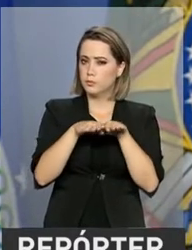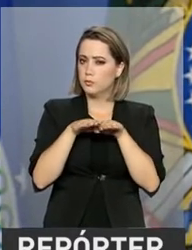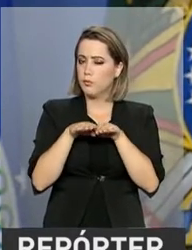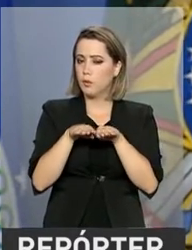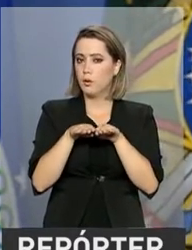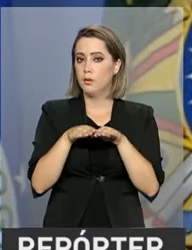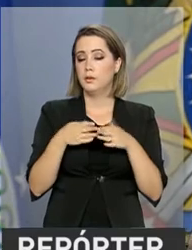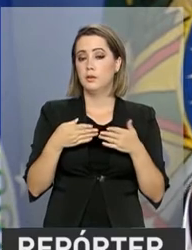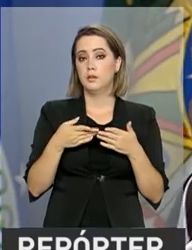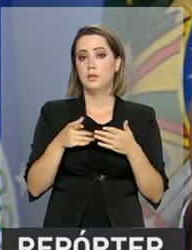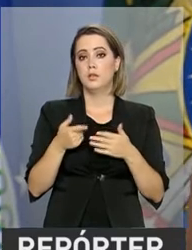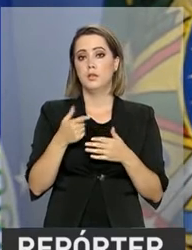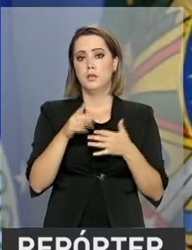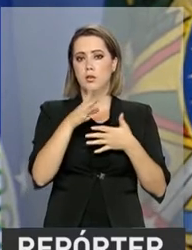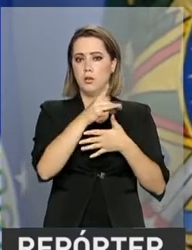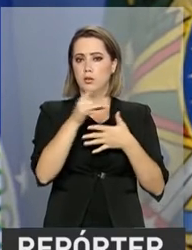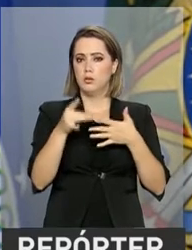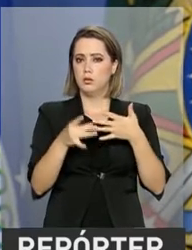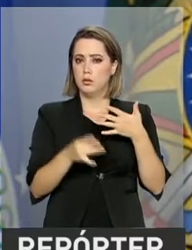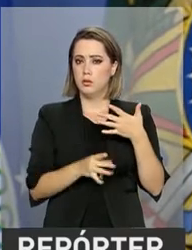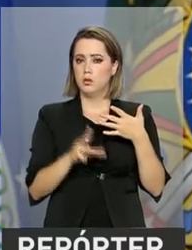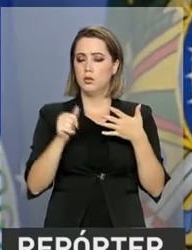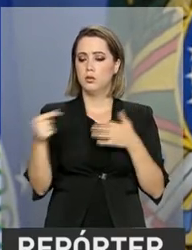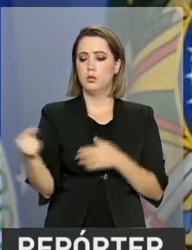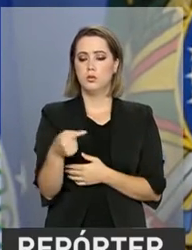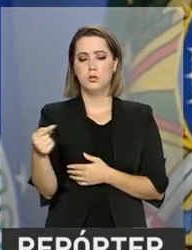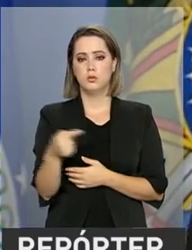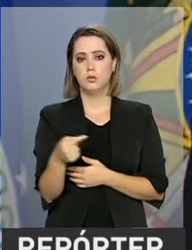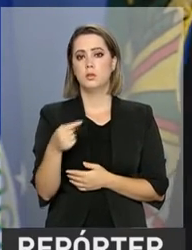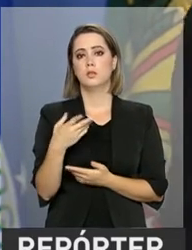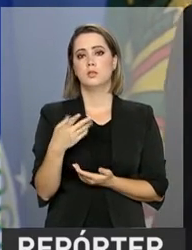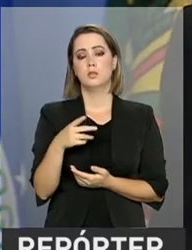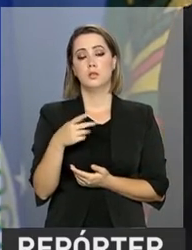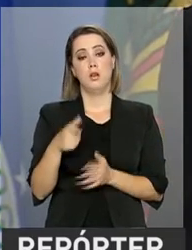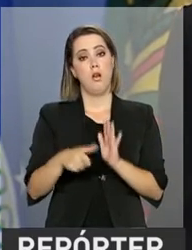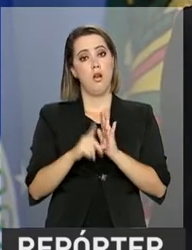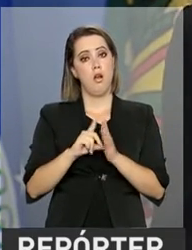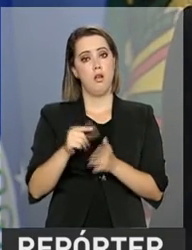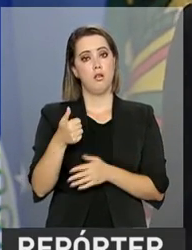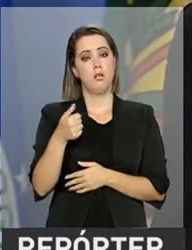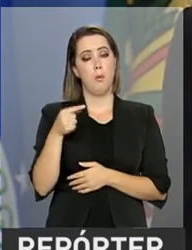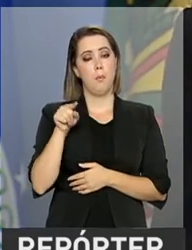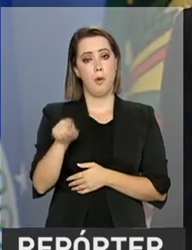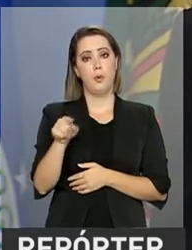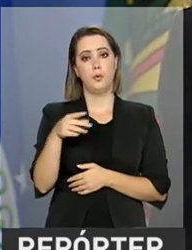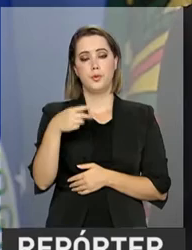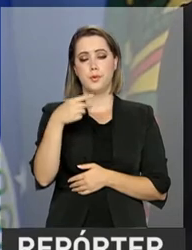os pontos negativos que estava em torno de 570